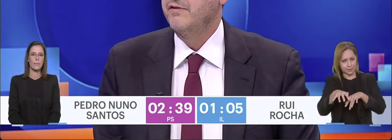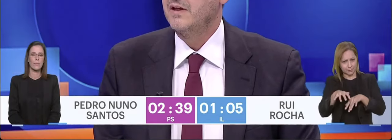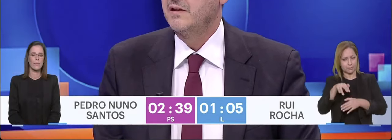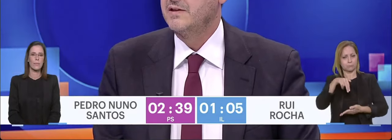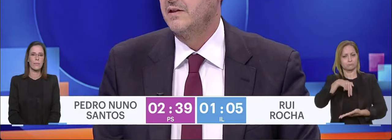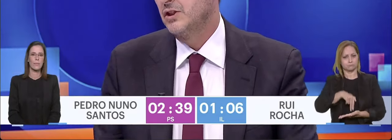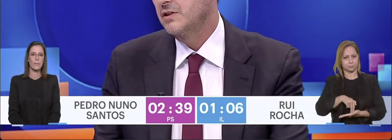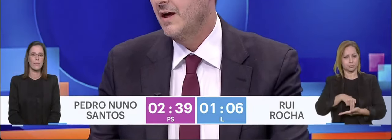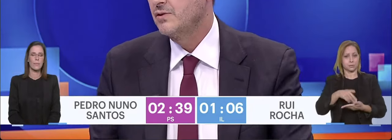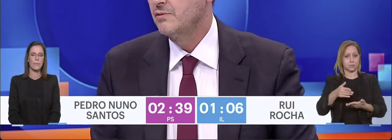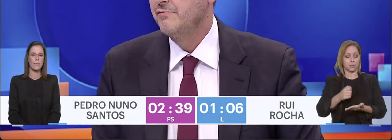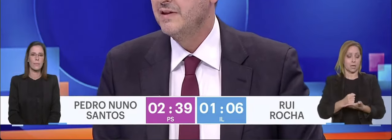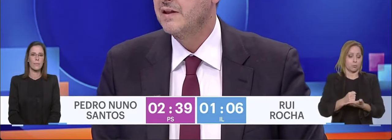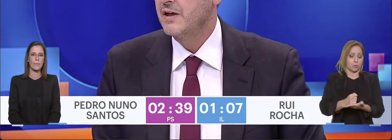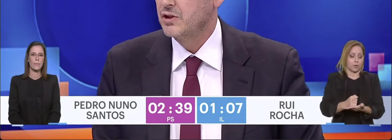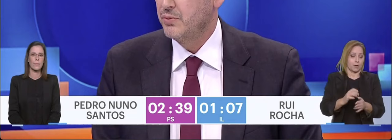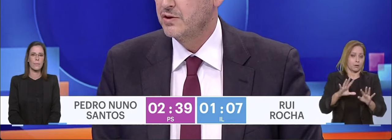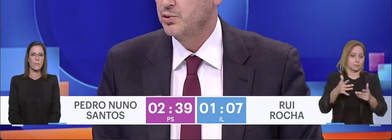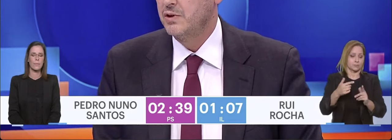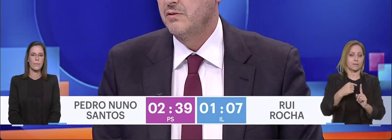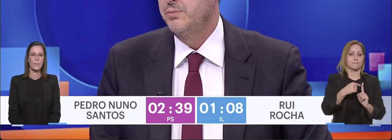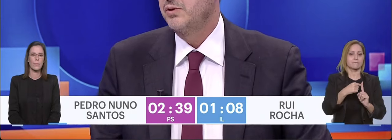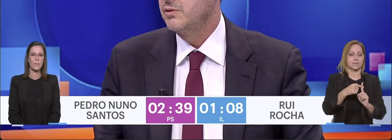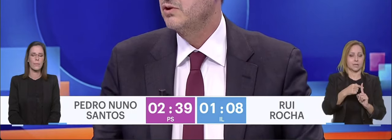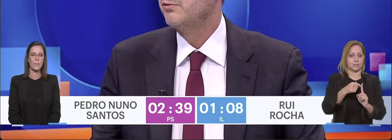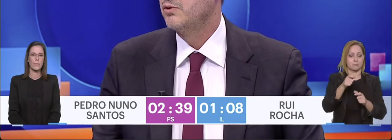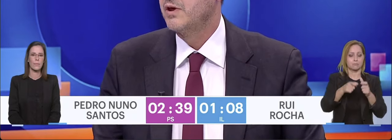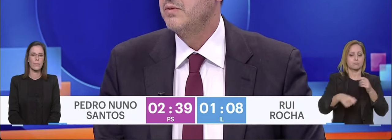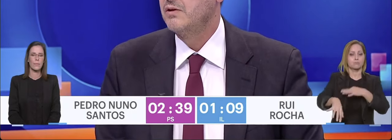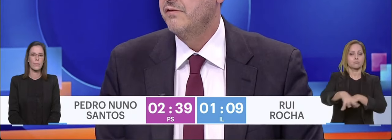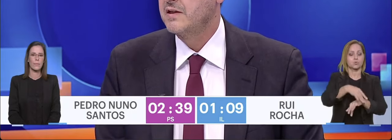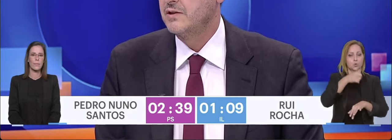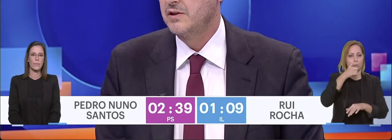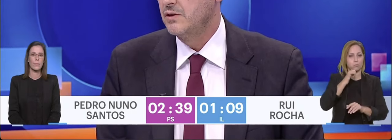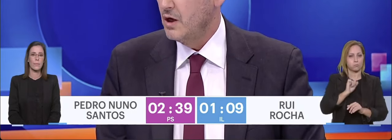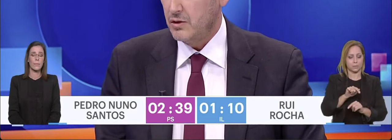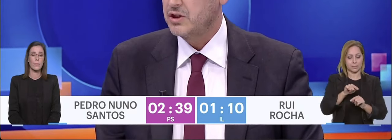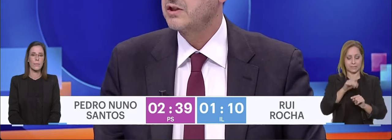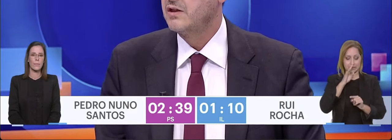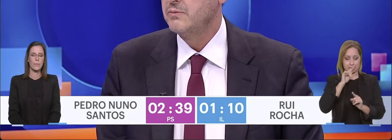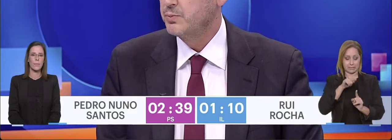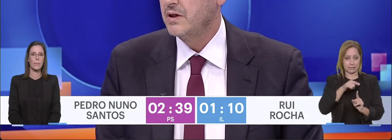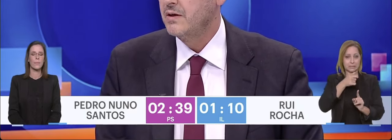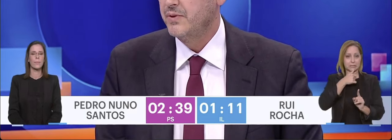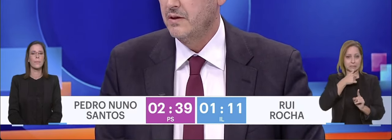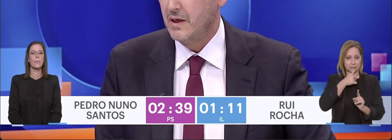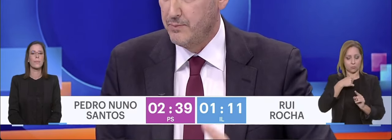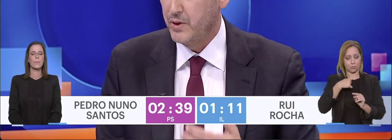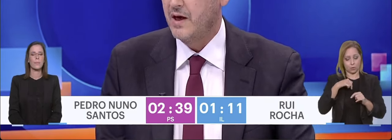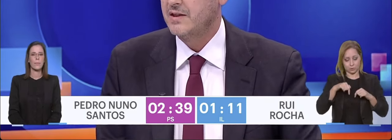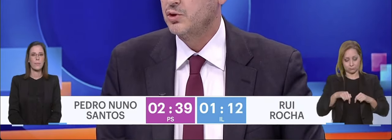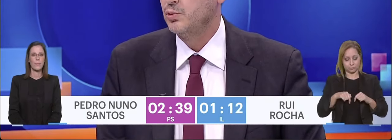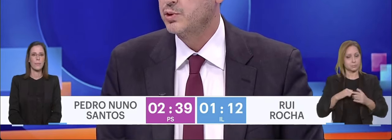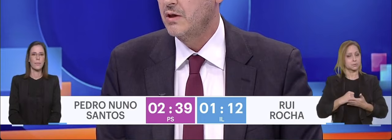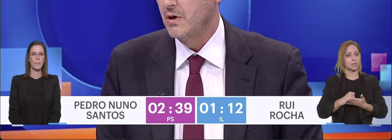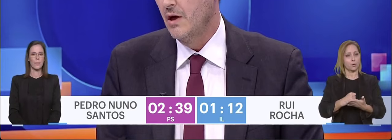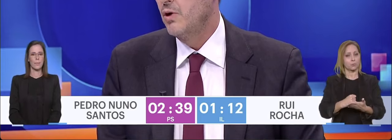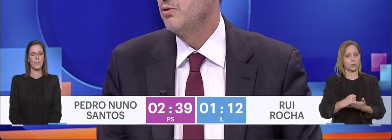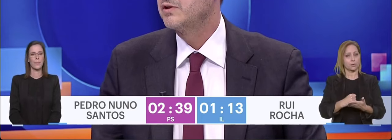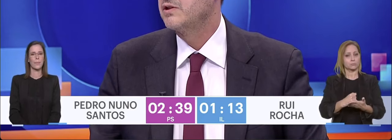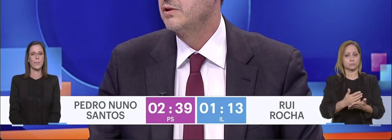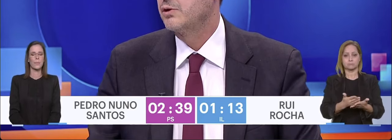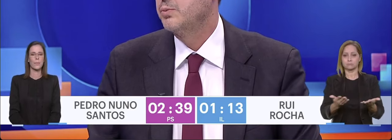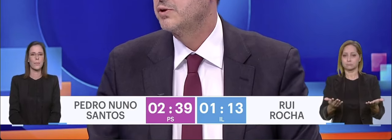aquilo que vem a trazer neste caso vantagem para os assanos e portanto Se isso for o caminho que vai ser seguido Nós cá estaremos para Para apoiar essa solução